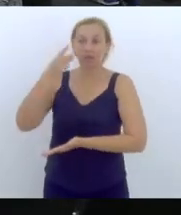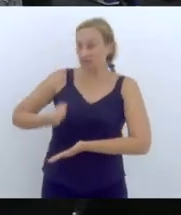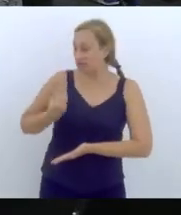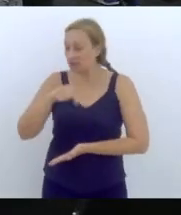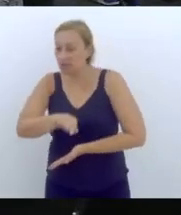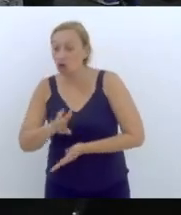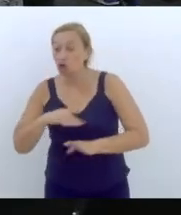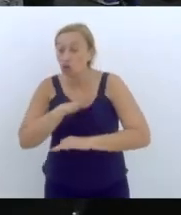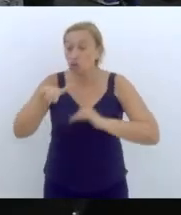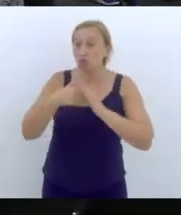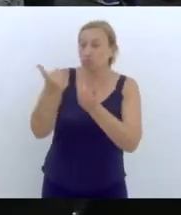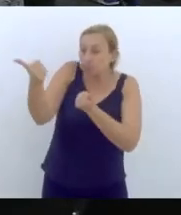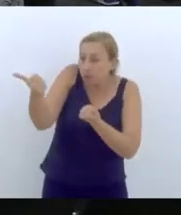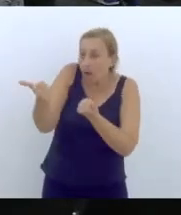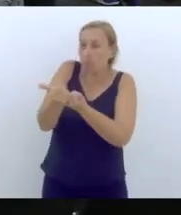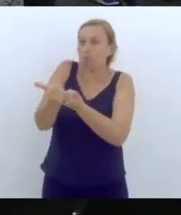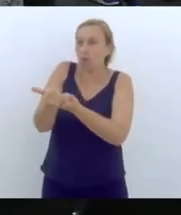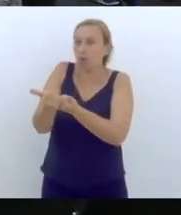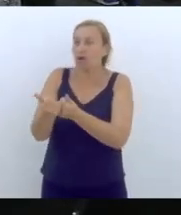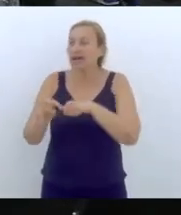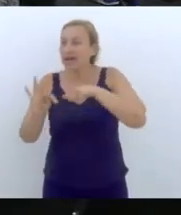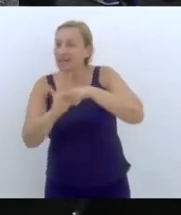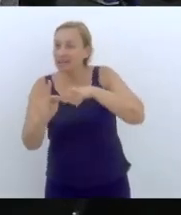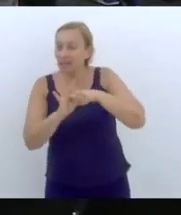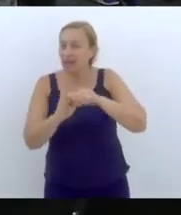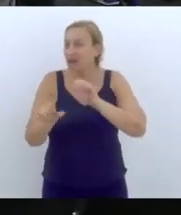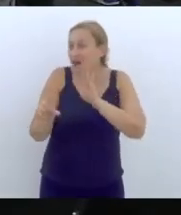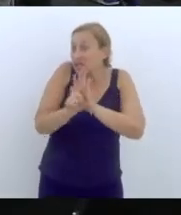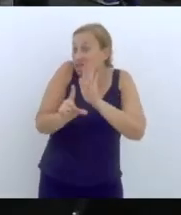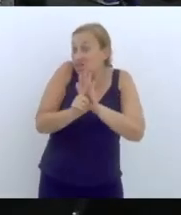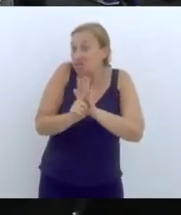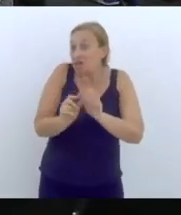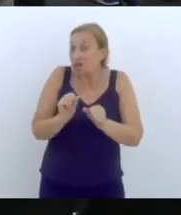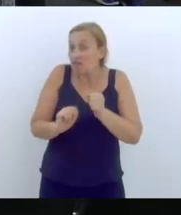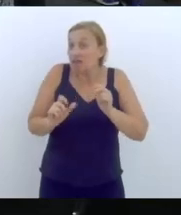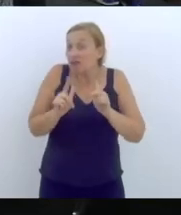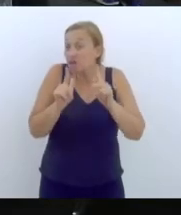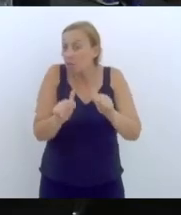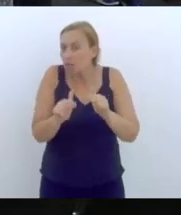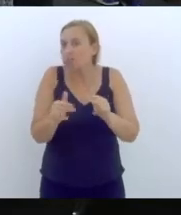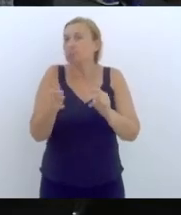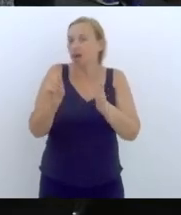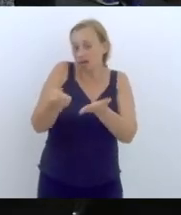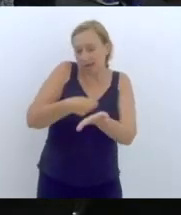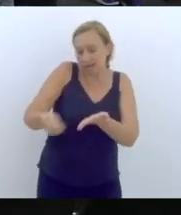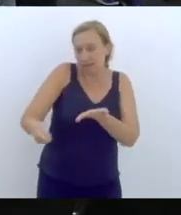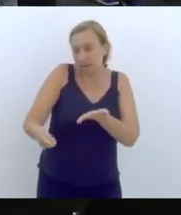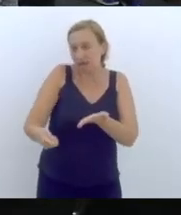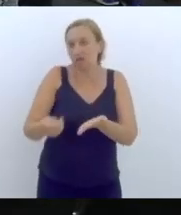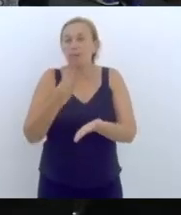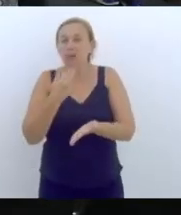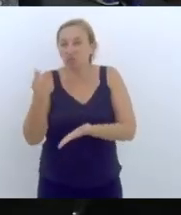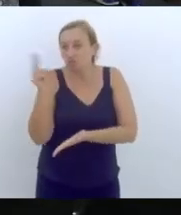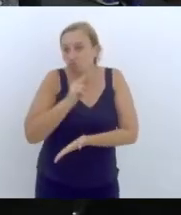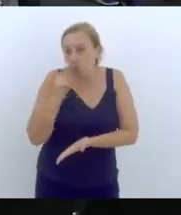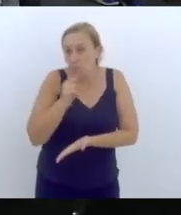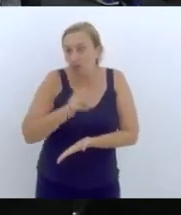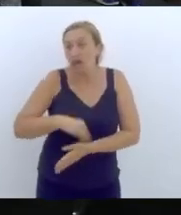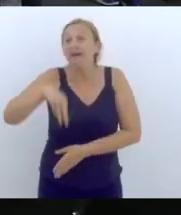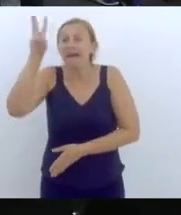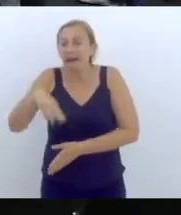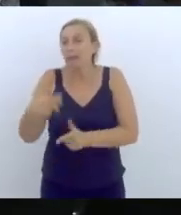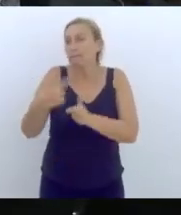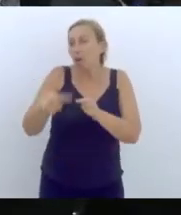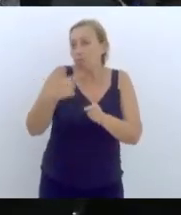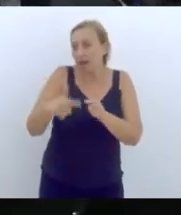Todos que apoiam que a técnica legislativa seja feita como deva ser, deve assinar esse requerimento de urgência. Quem tem